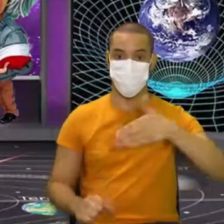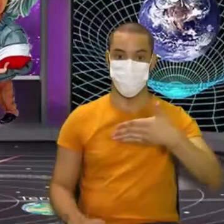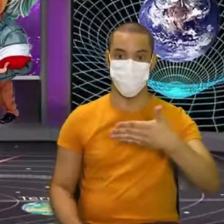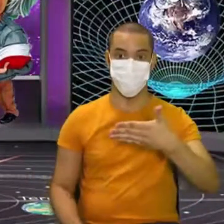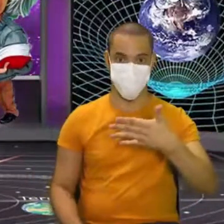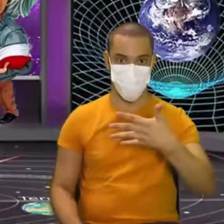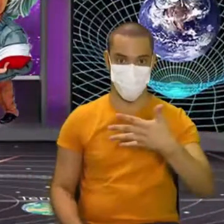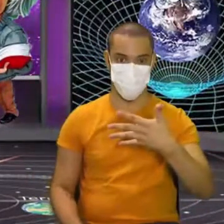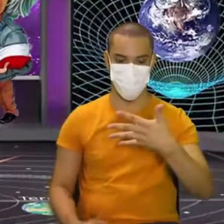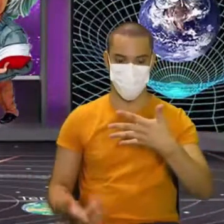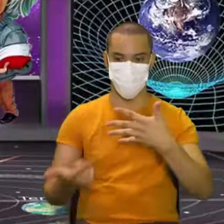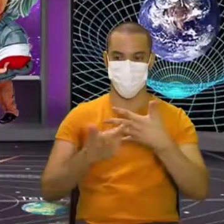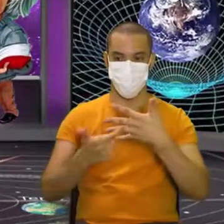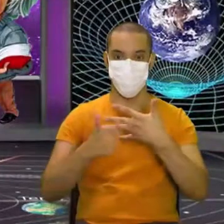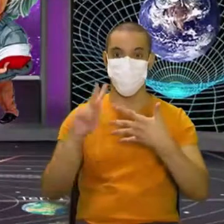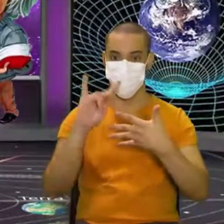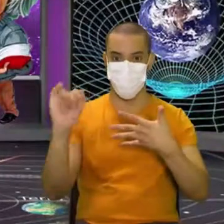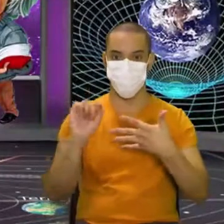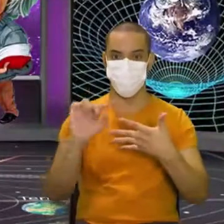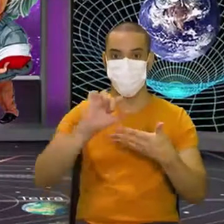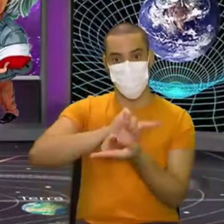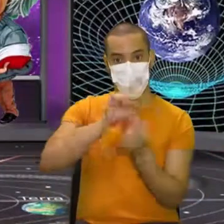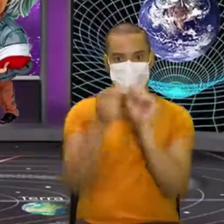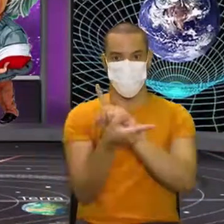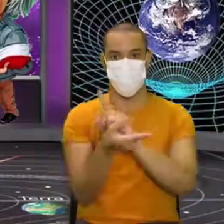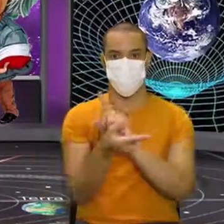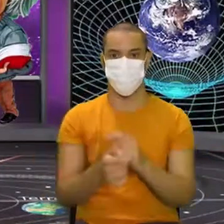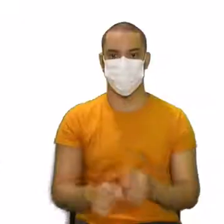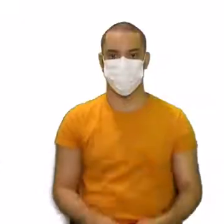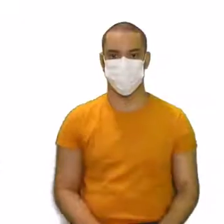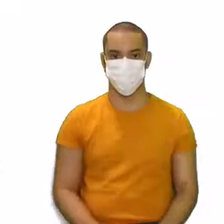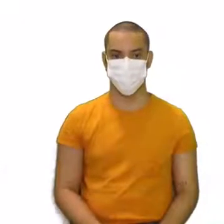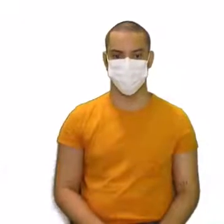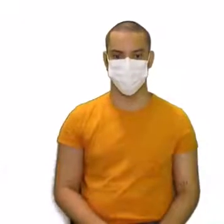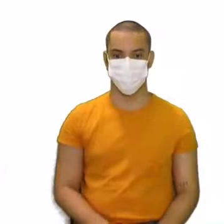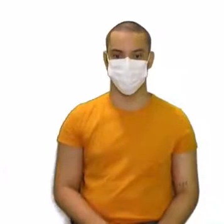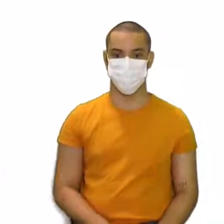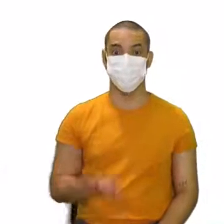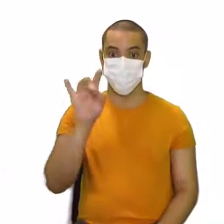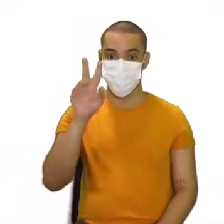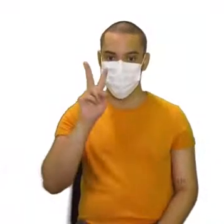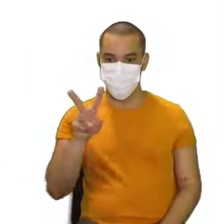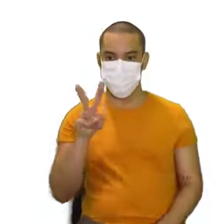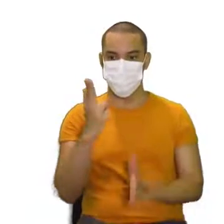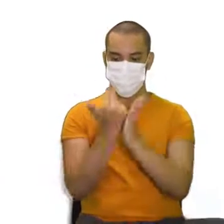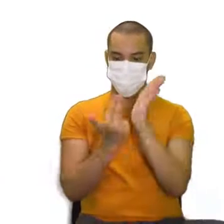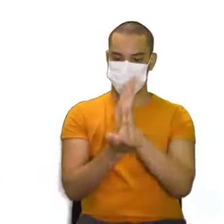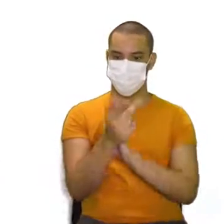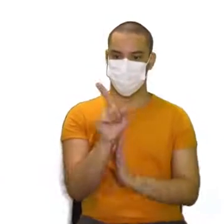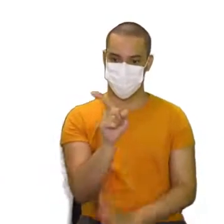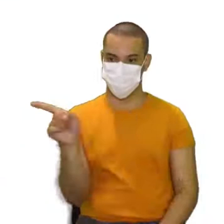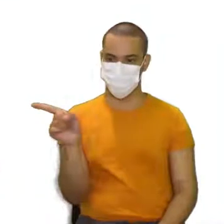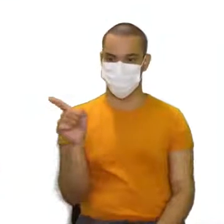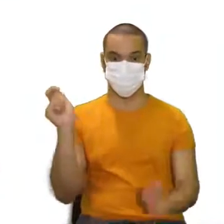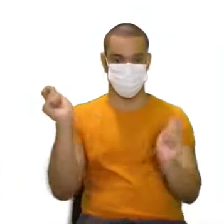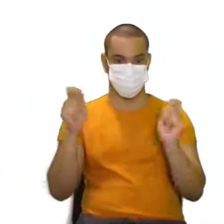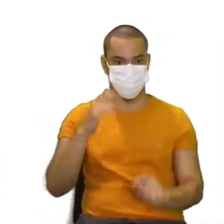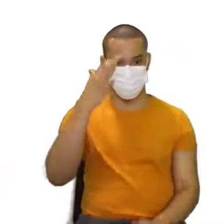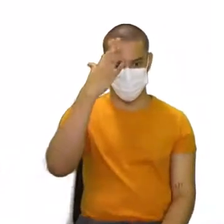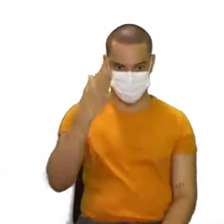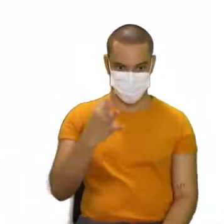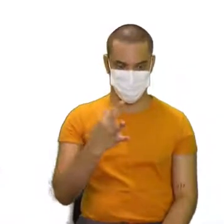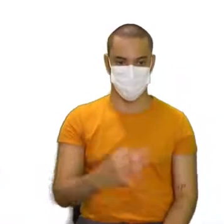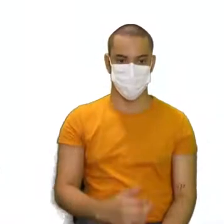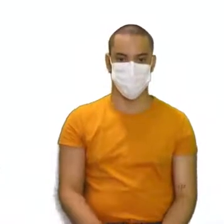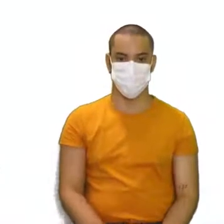agora tá saindo tá indo da TV para você tá bom então vamos continuar lá só olhar no desenho certinho que você entende se coloca